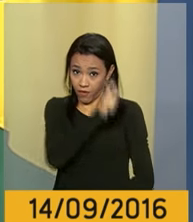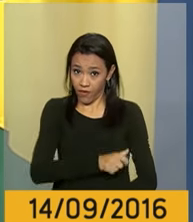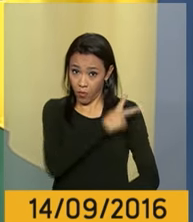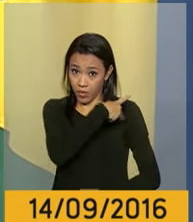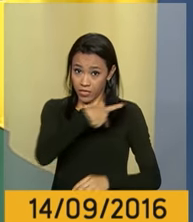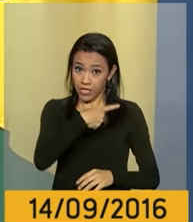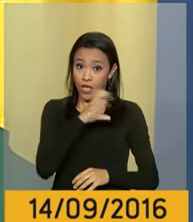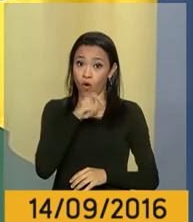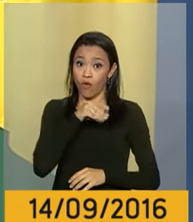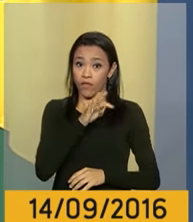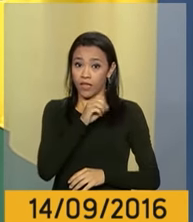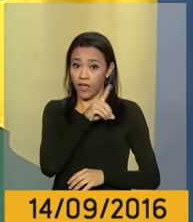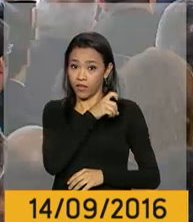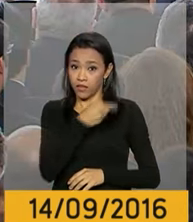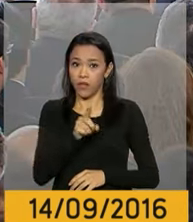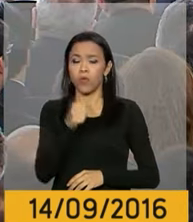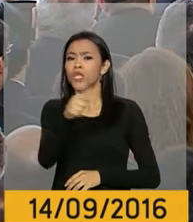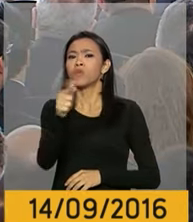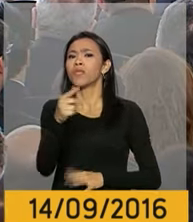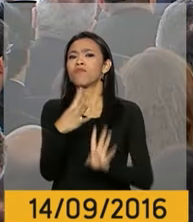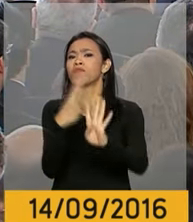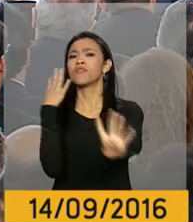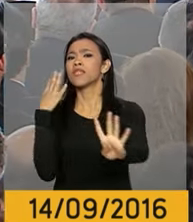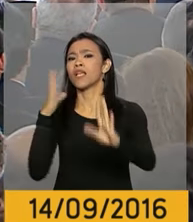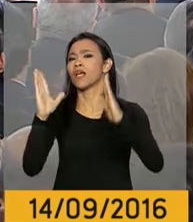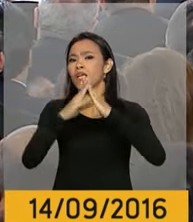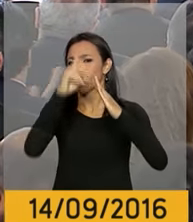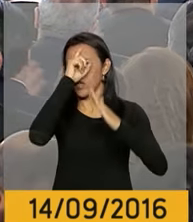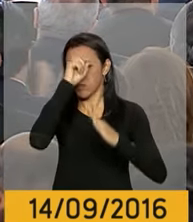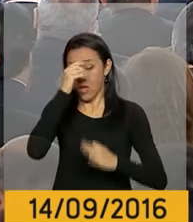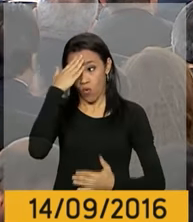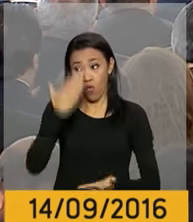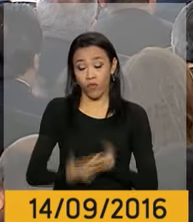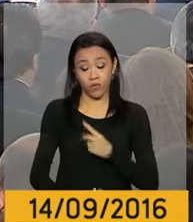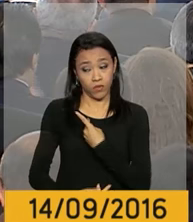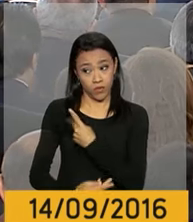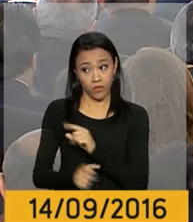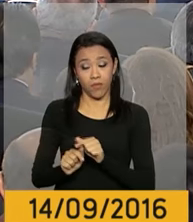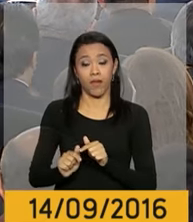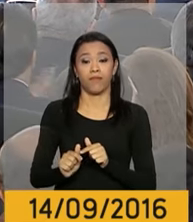Não há fila nenhuma nos hospitais públicos. Eu confio no seu trabalho.